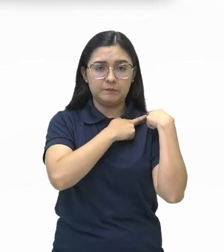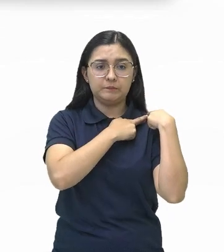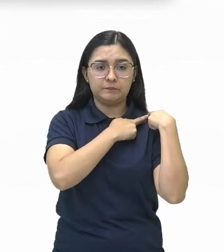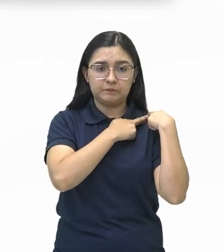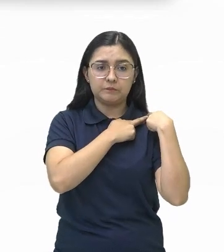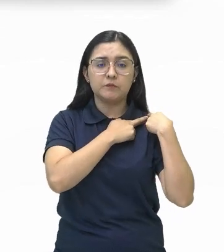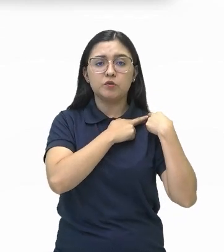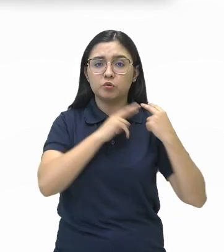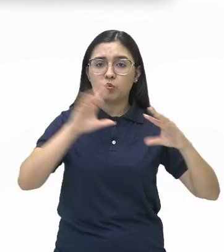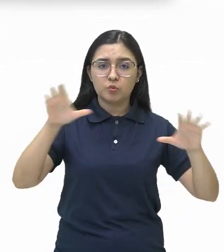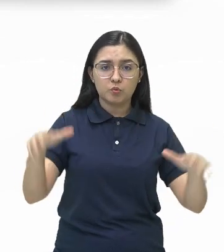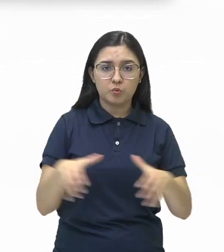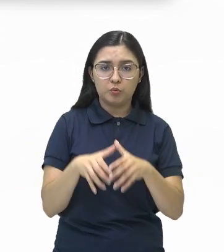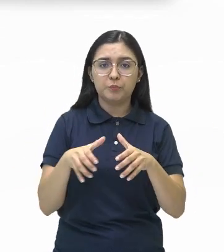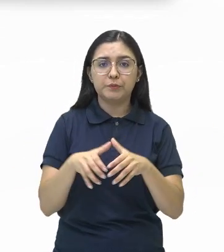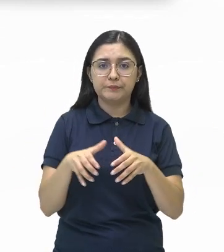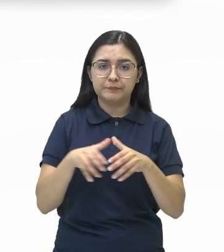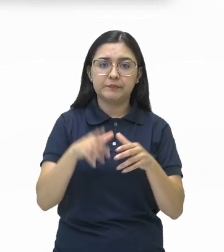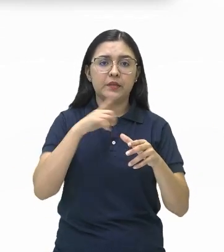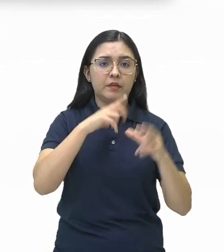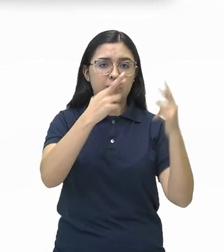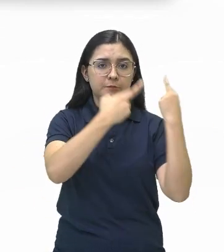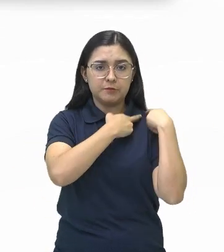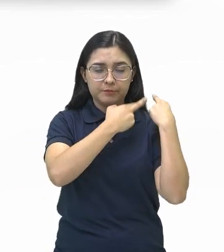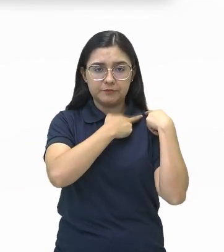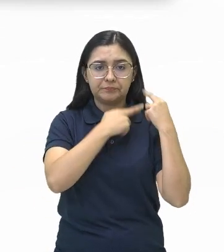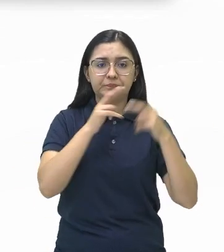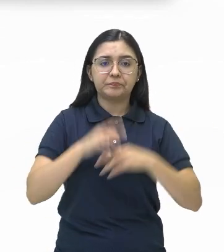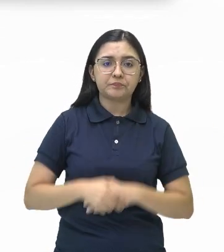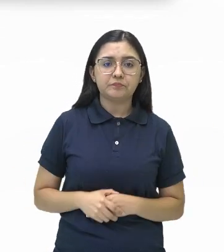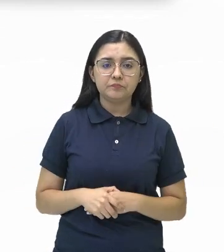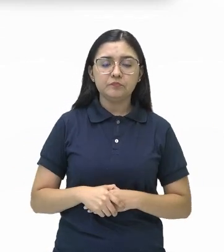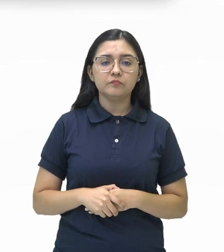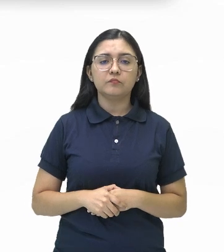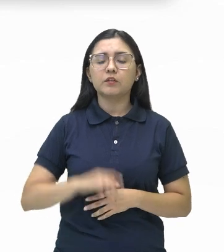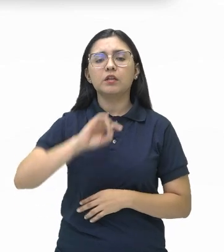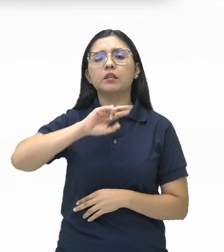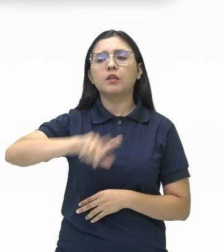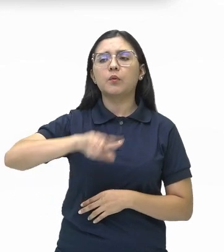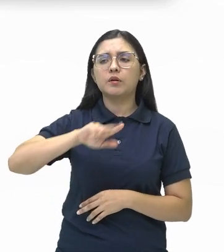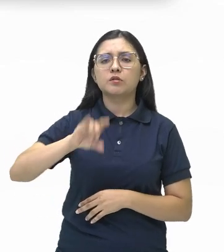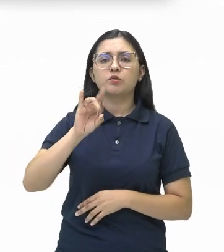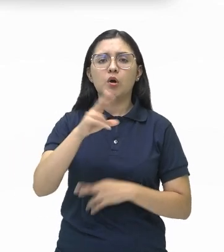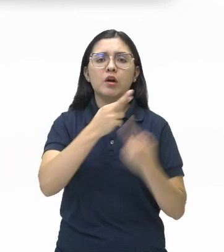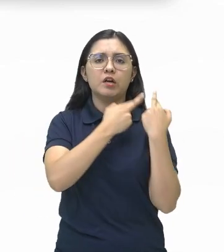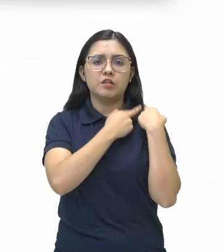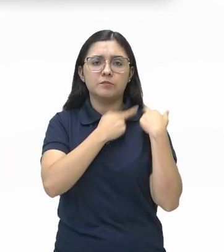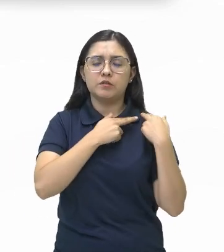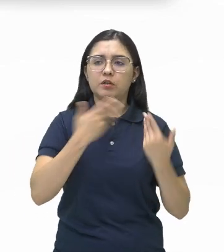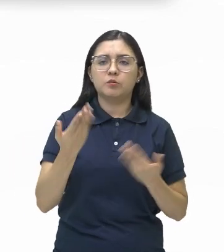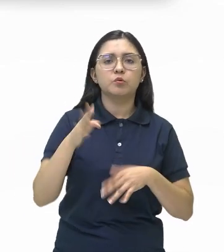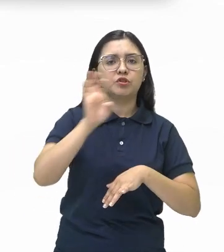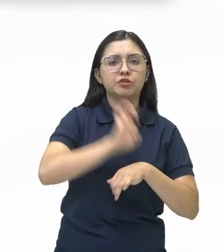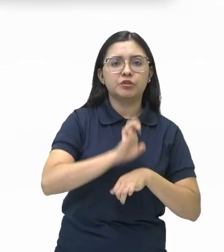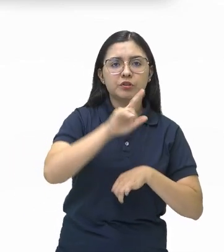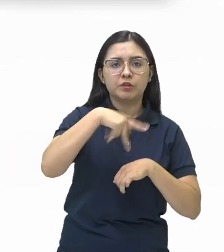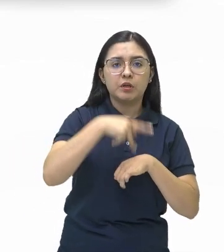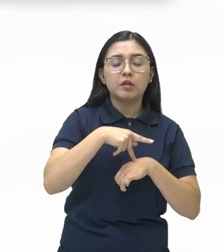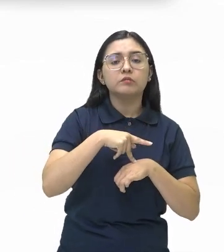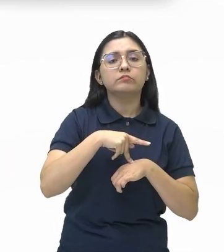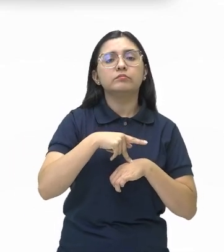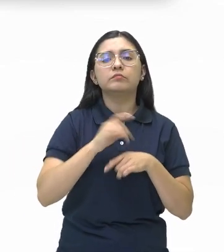responsabilidade coletiva. Olha só, responsabilidade não é só responsabilidade do Estado, ou